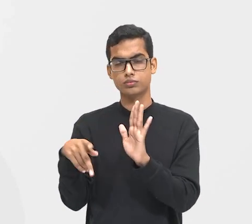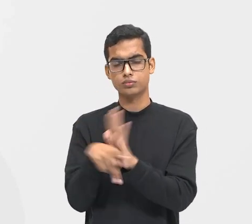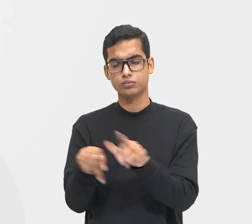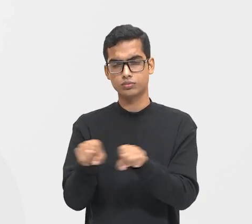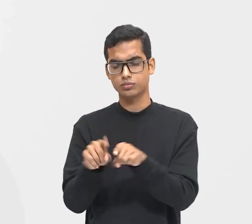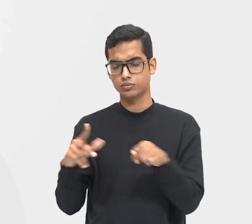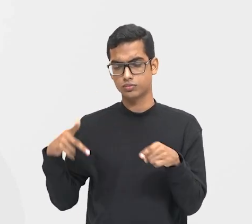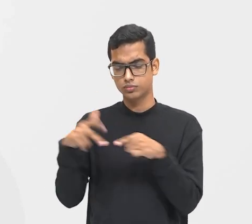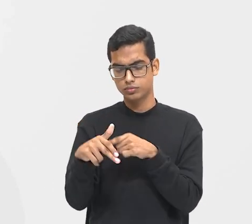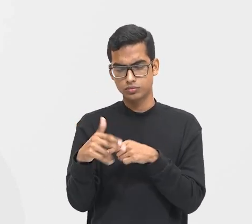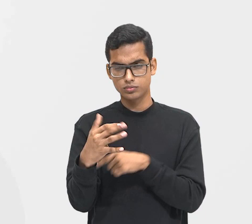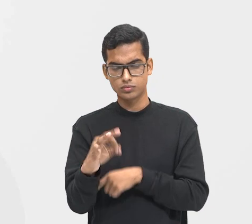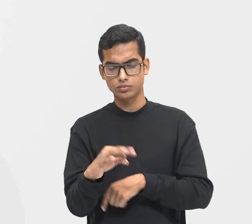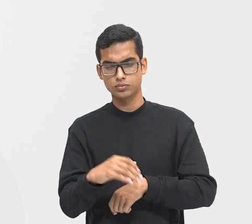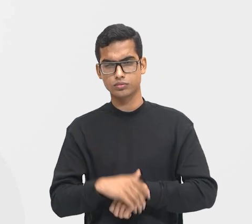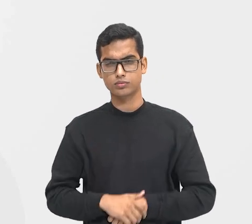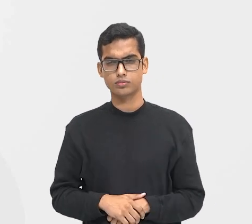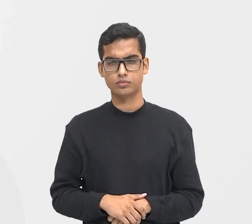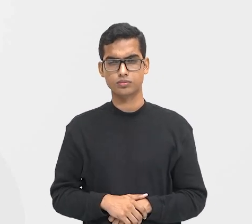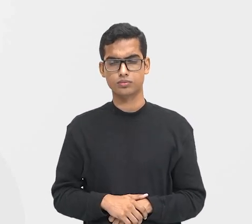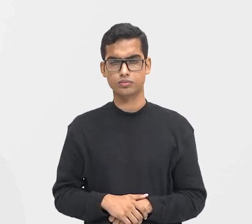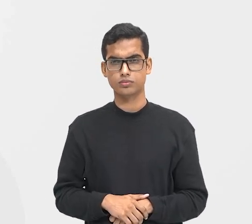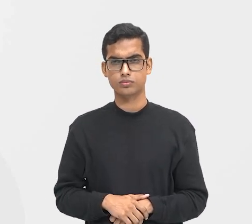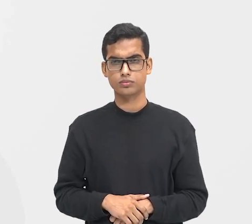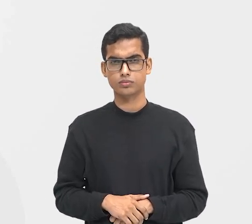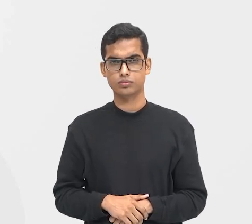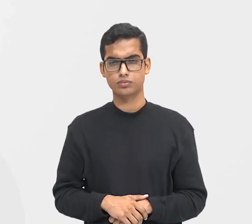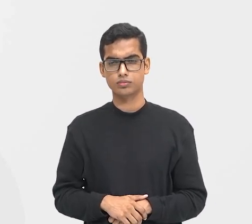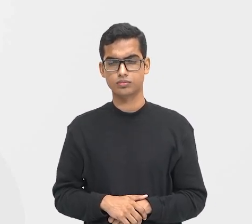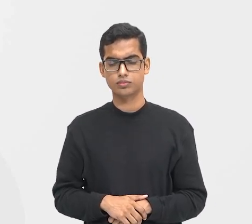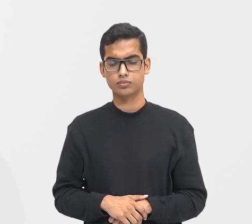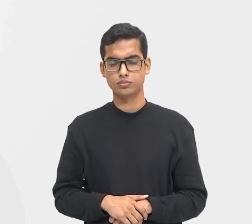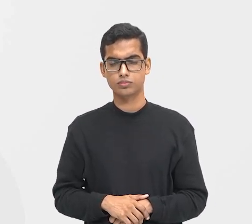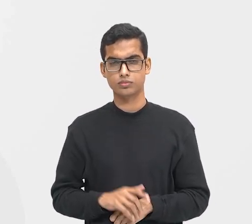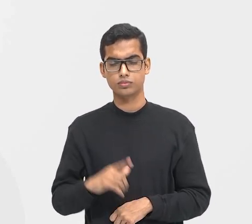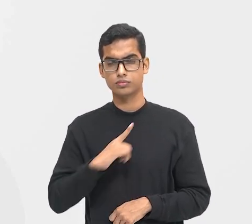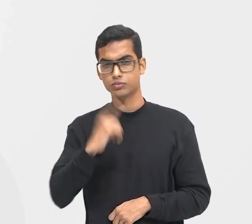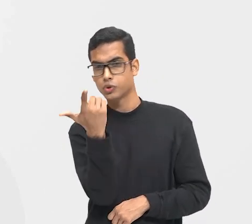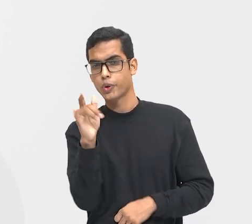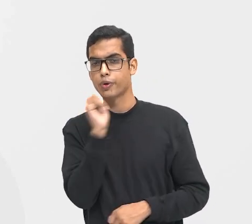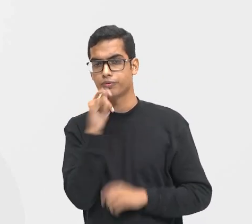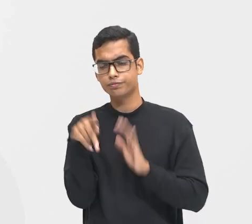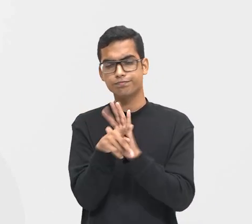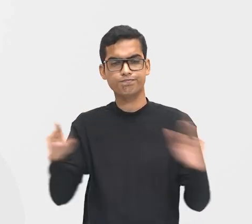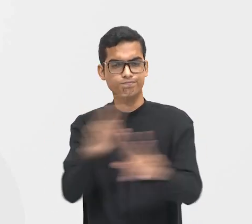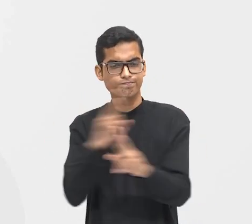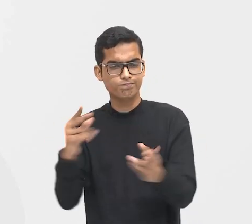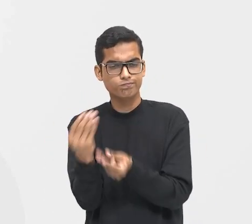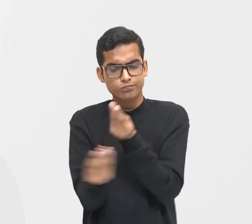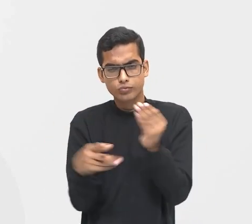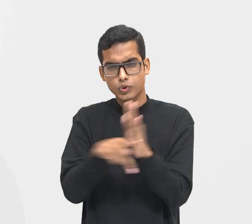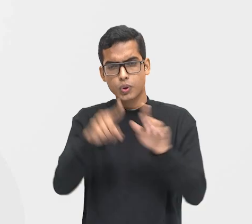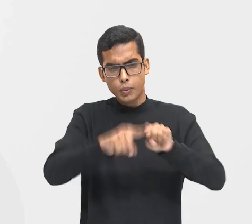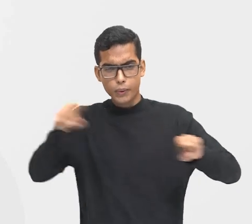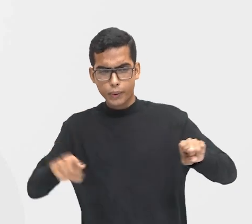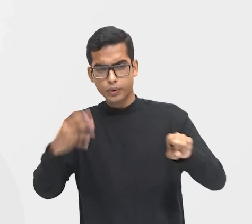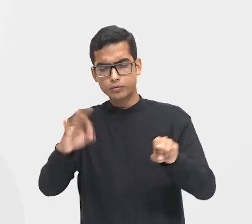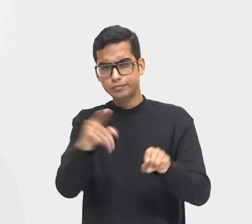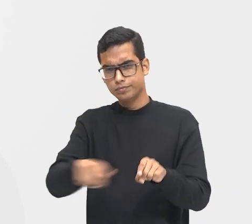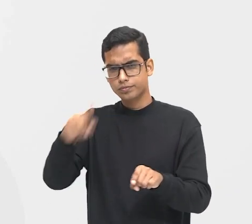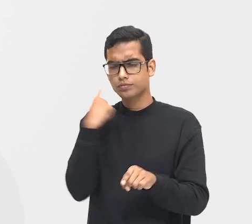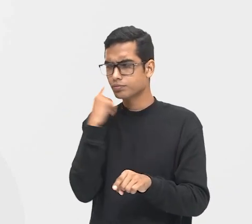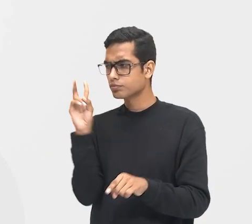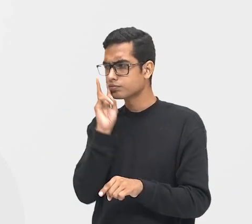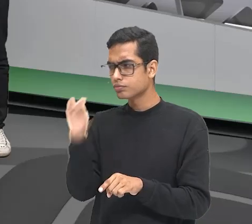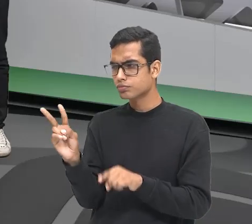da interferência, certo? Muito bem. Para a gente ter ali um outro exemplo, né, relacionado com as ondas,